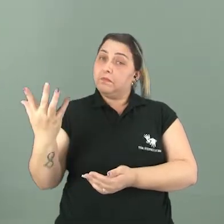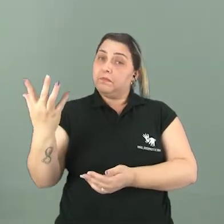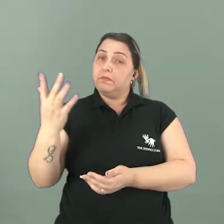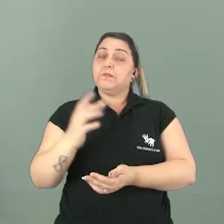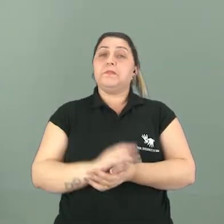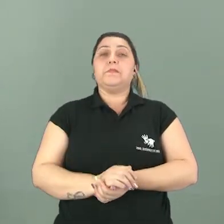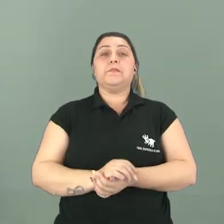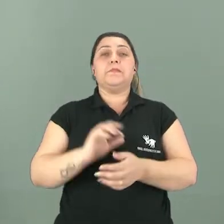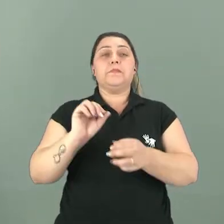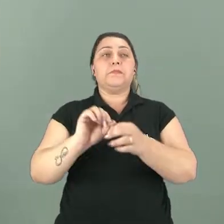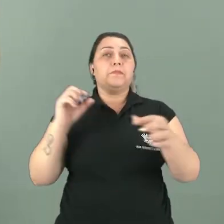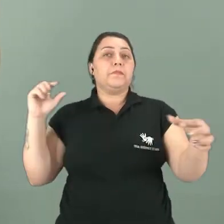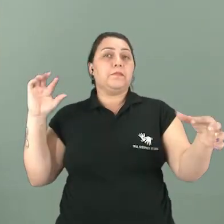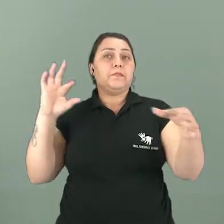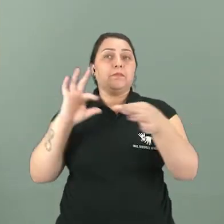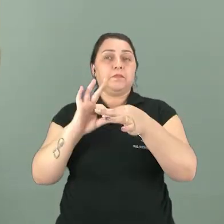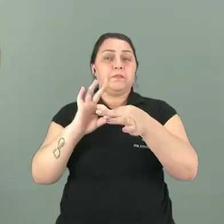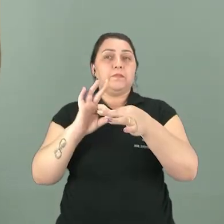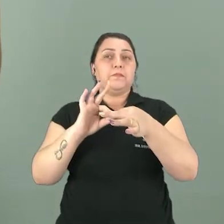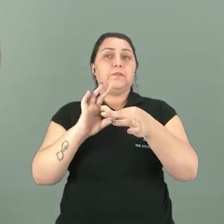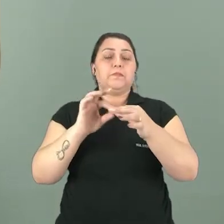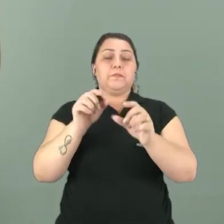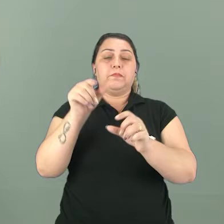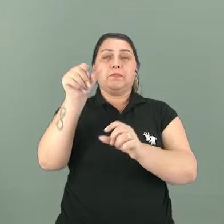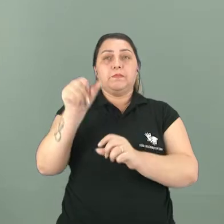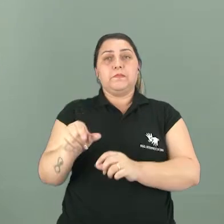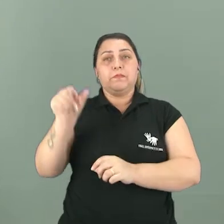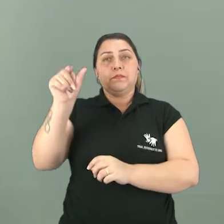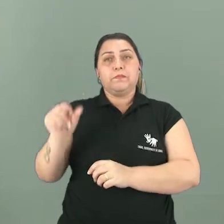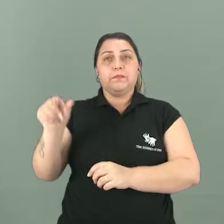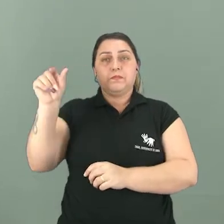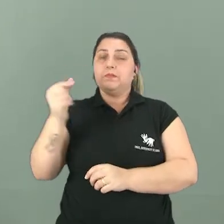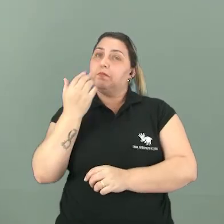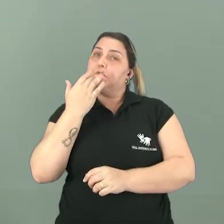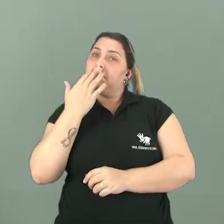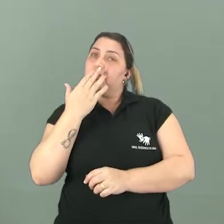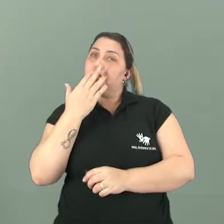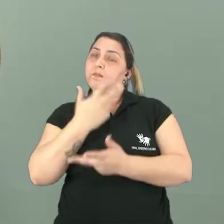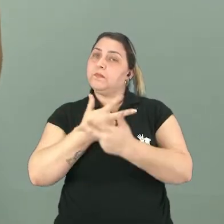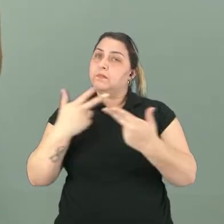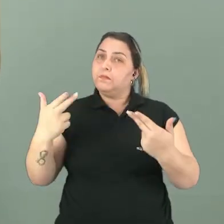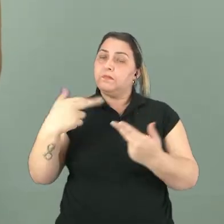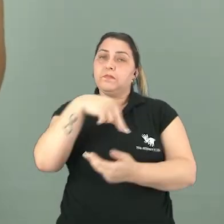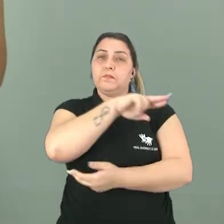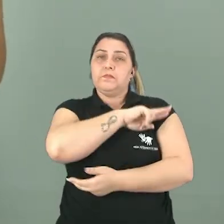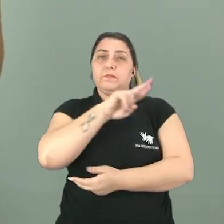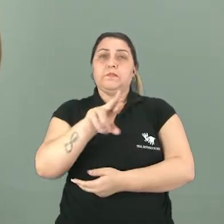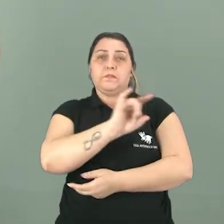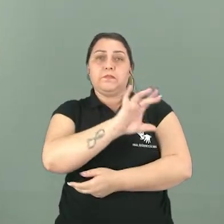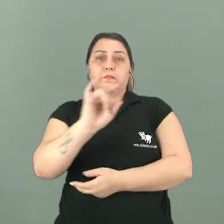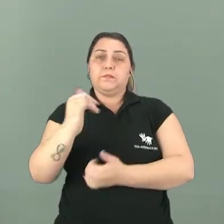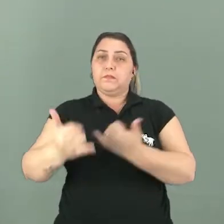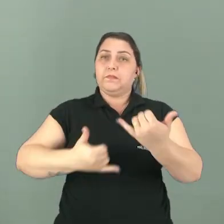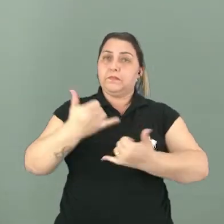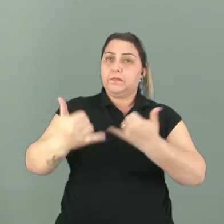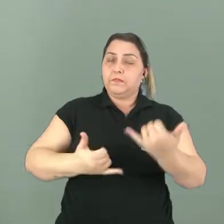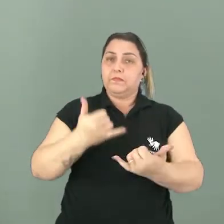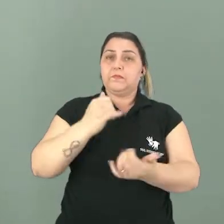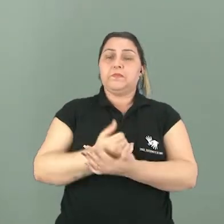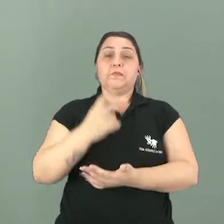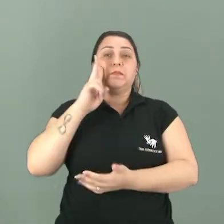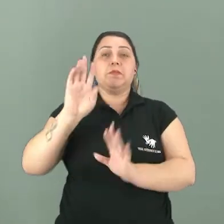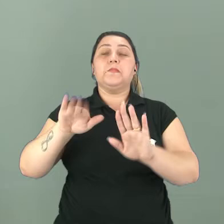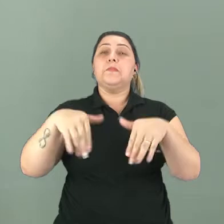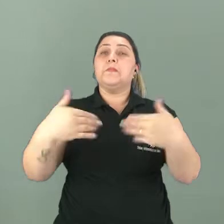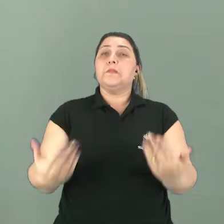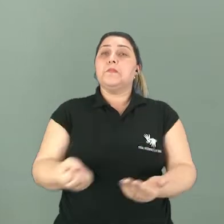E nós vamos fazer a ligação das barras, né, que nós temos aqui, coloridas, que representa cada uma brincadeira, e ver